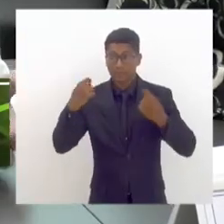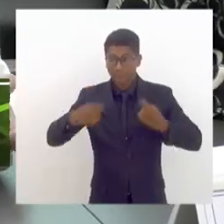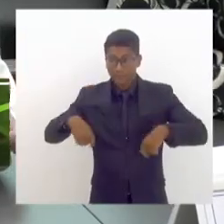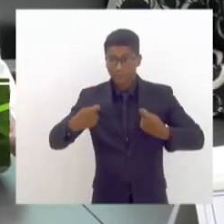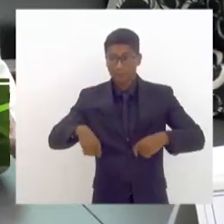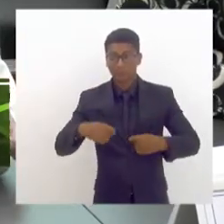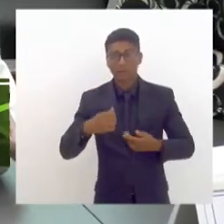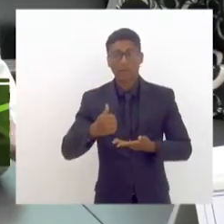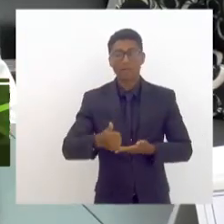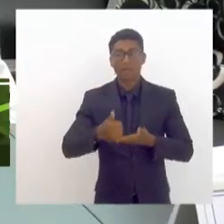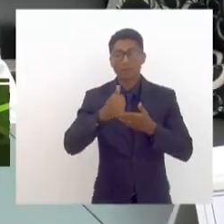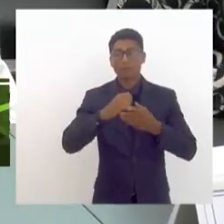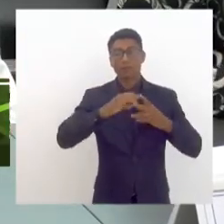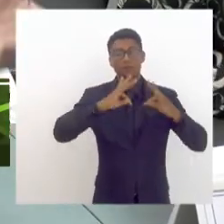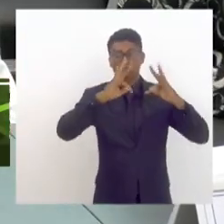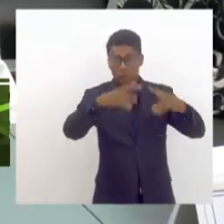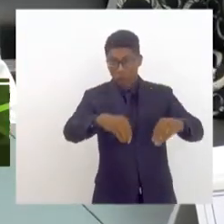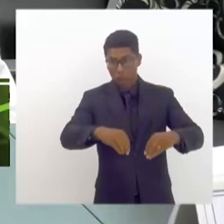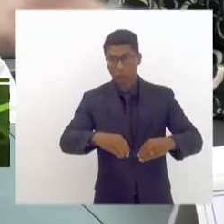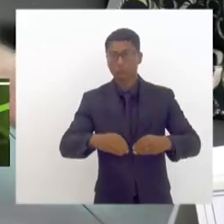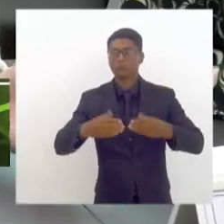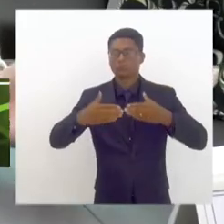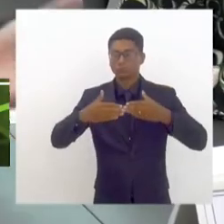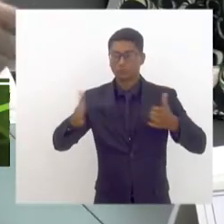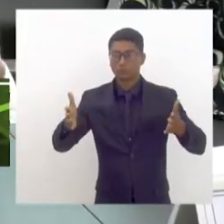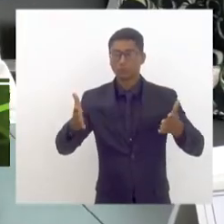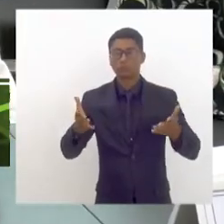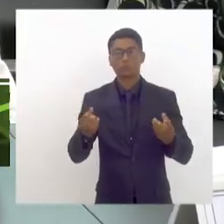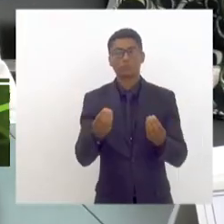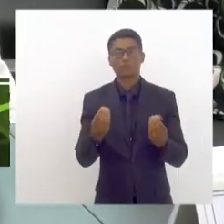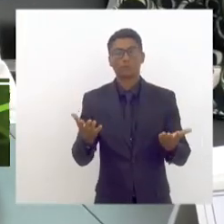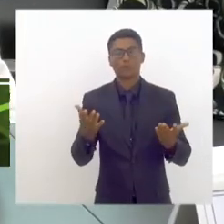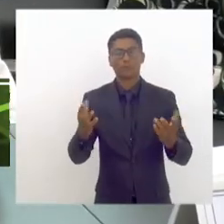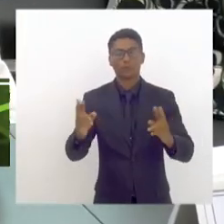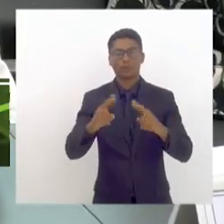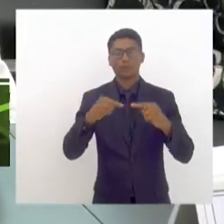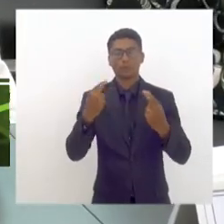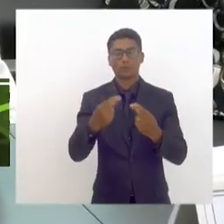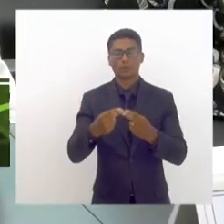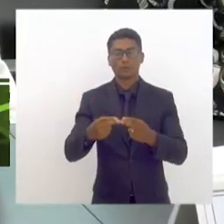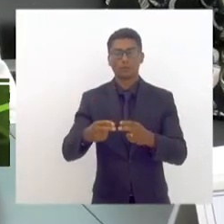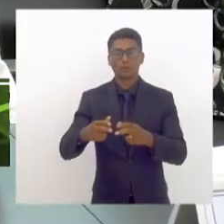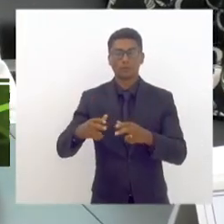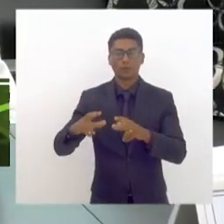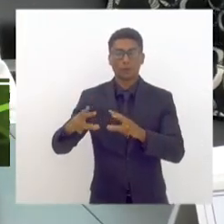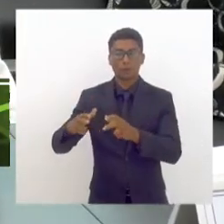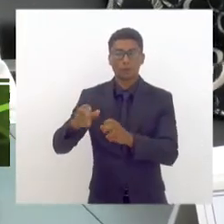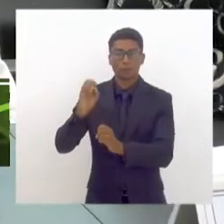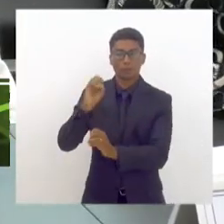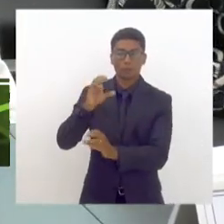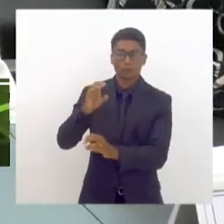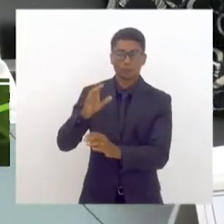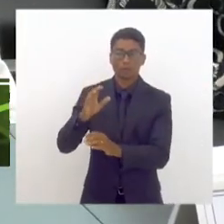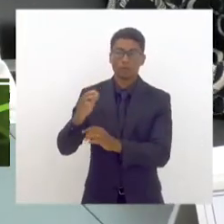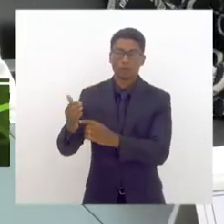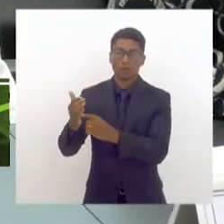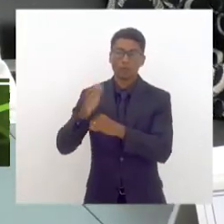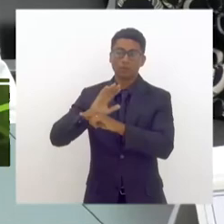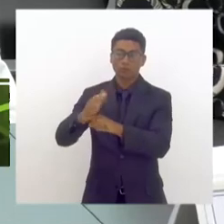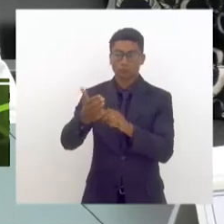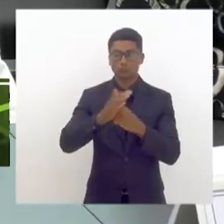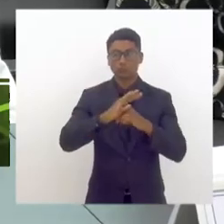assessoria técnica está à disposição para uma reunião junto com a assessoria da Comissão de Educação para auxiliar. Está ótimo.